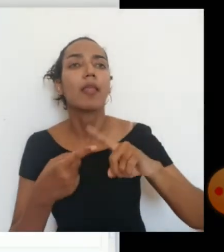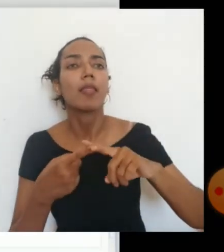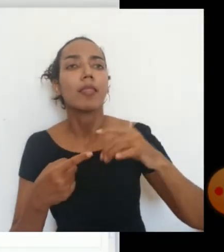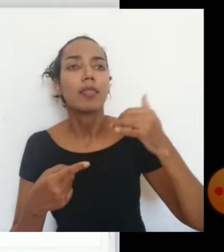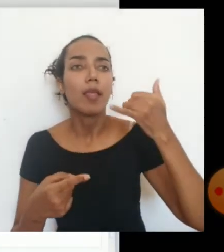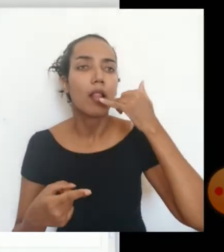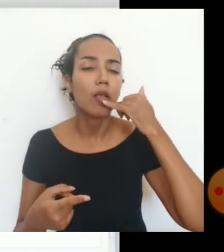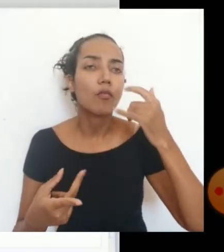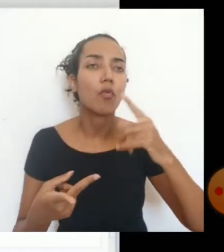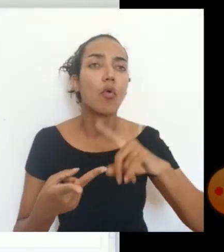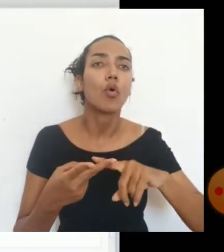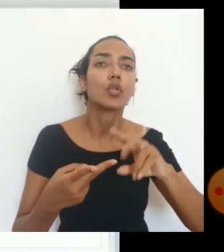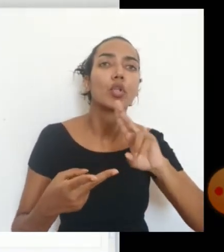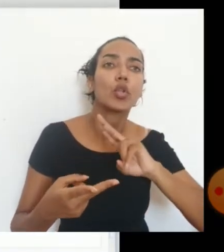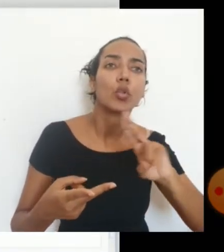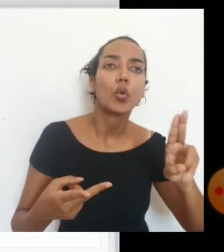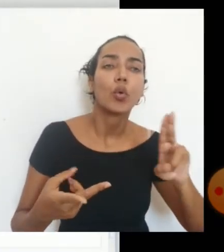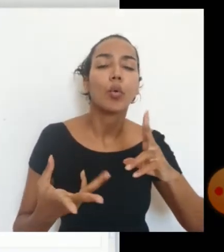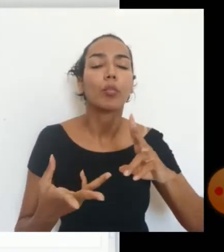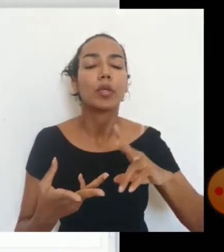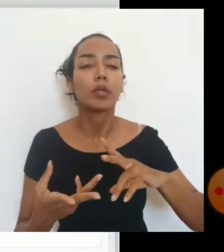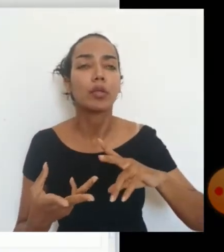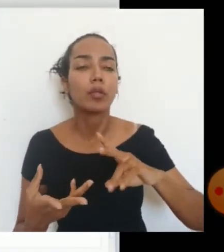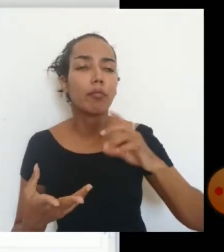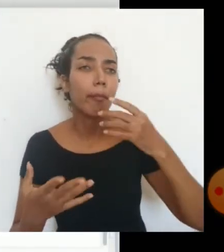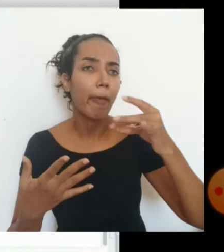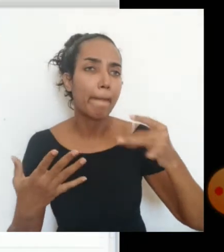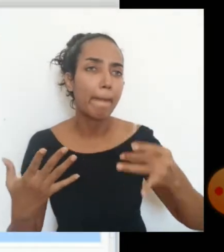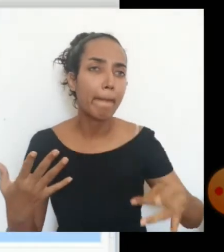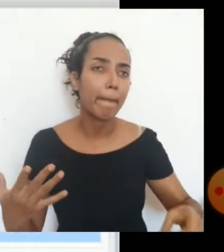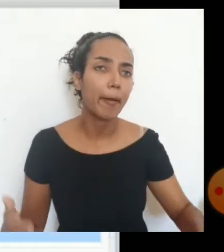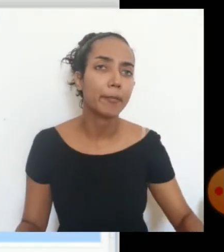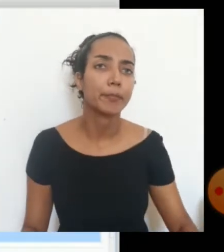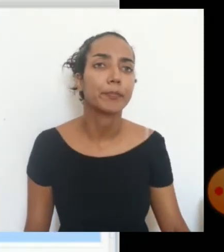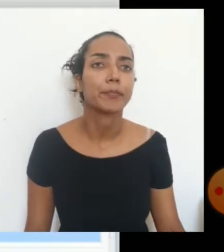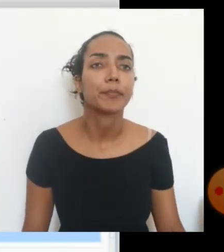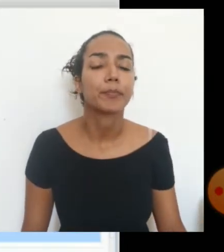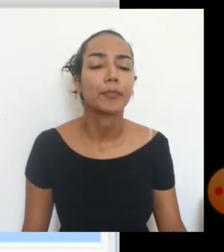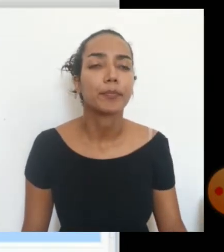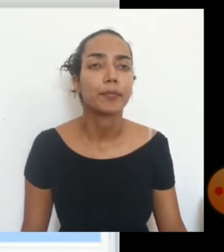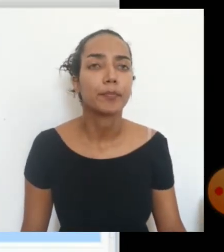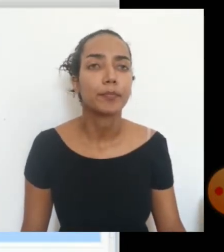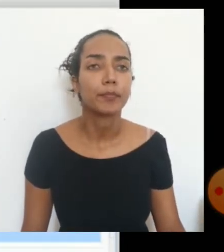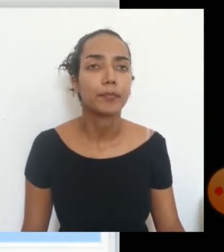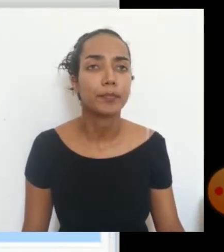set nome, etc. Tá? Apenas um atalho aí para vocês